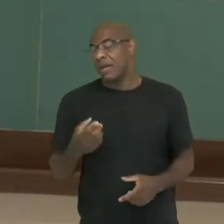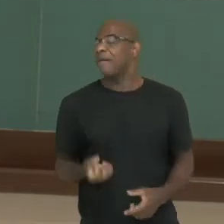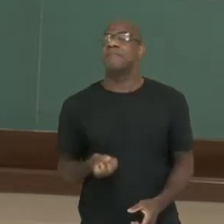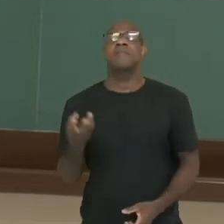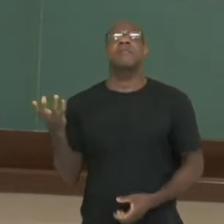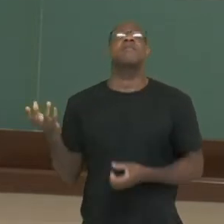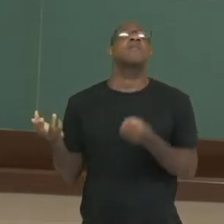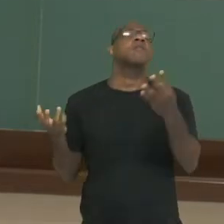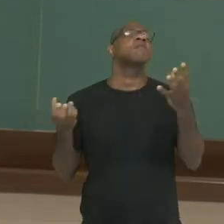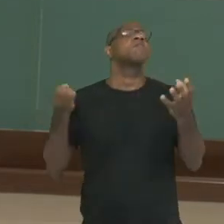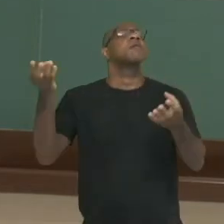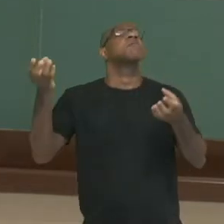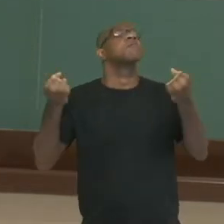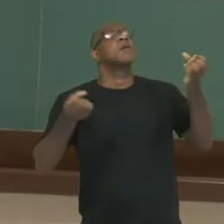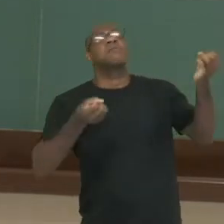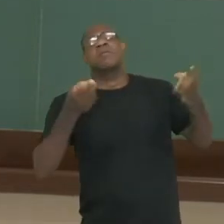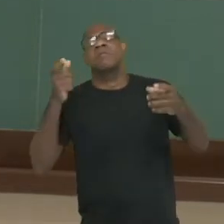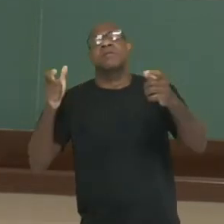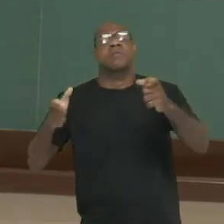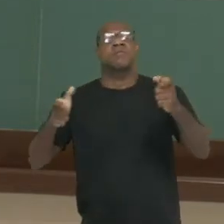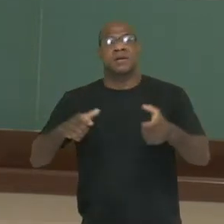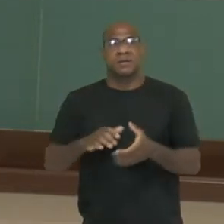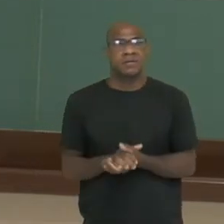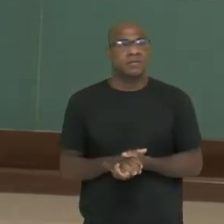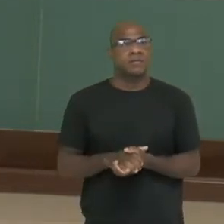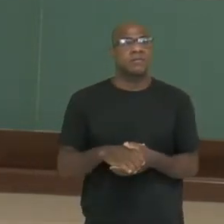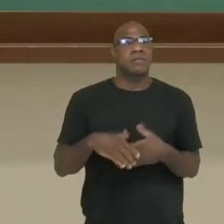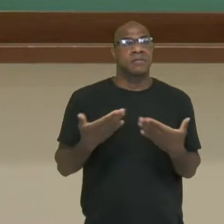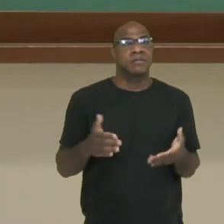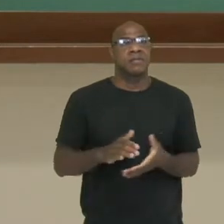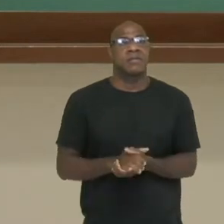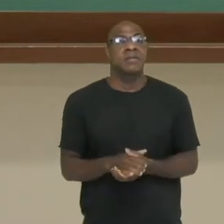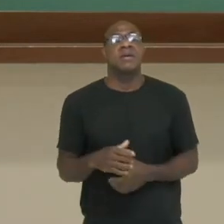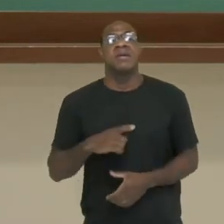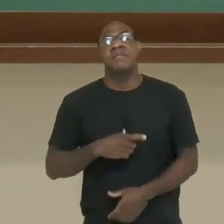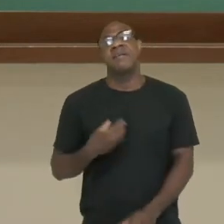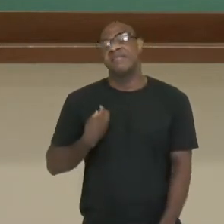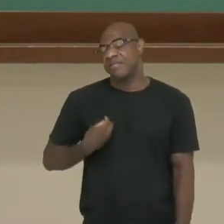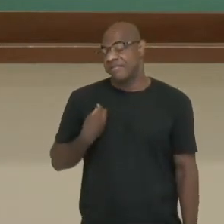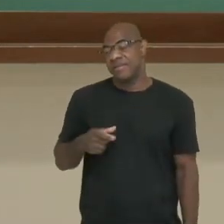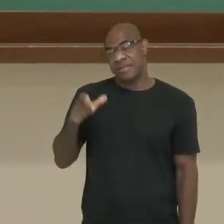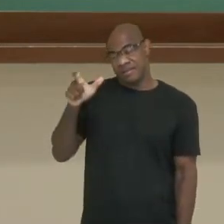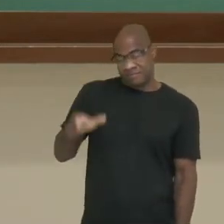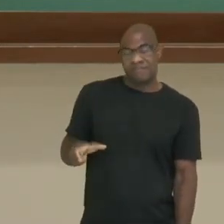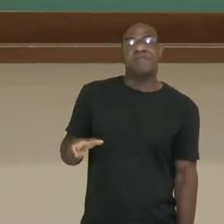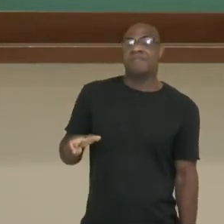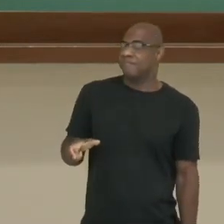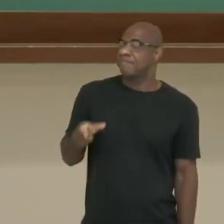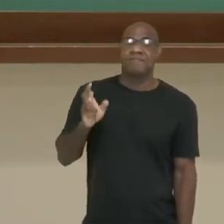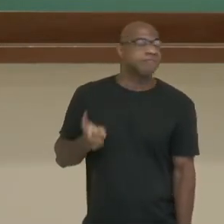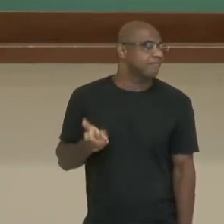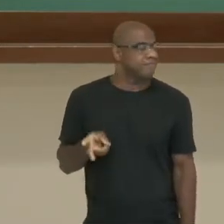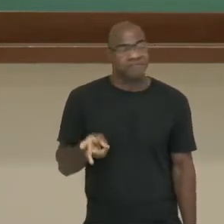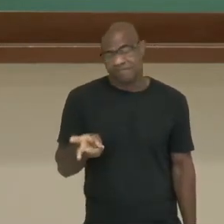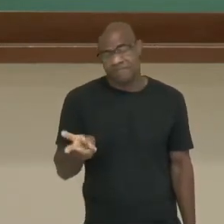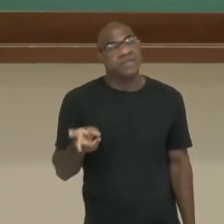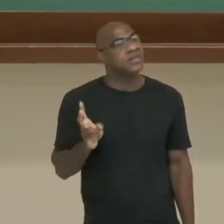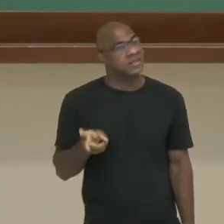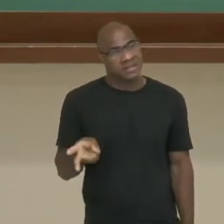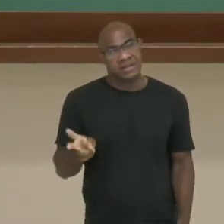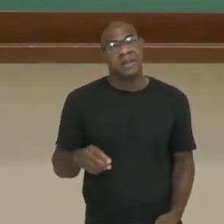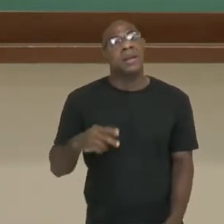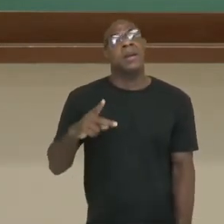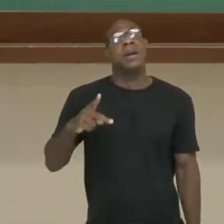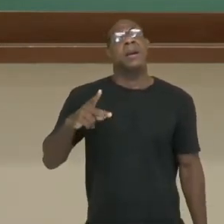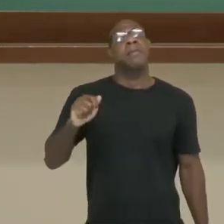que é o velho, avarento, que não dá R$1 para ninguém, vai viver esse personagem a vida inteira, né? Então, vai ser sempre o